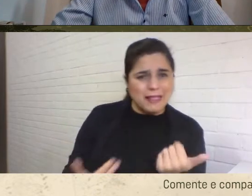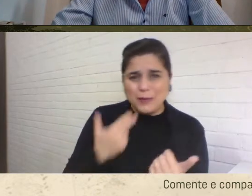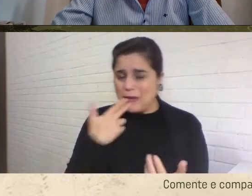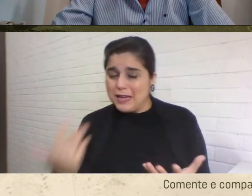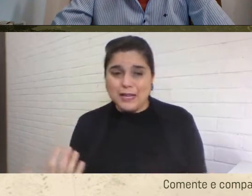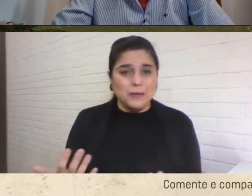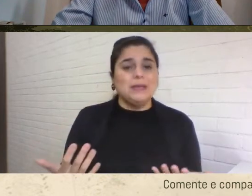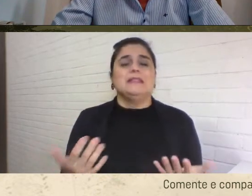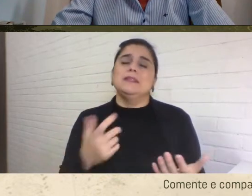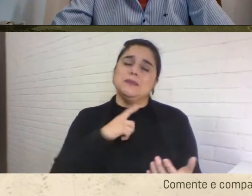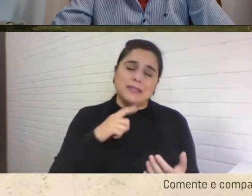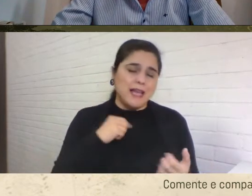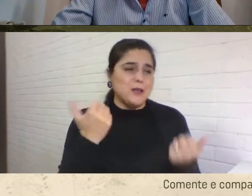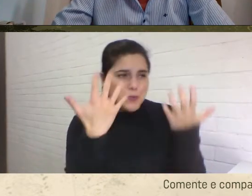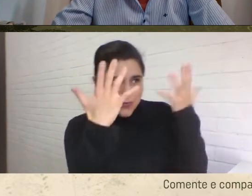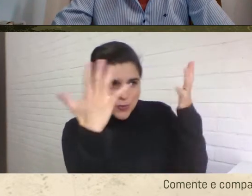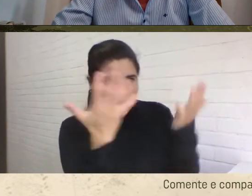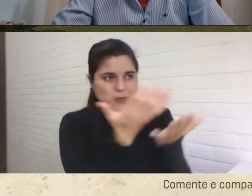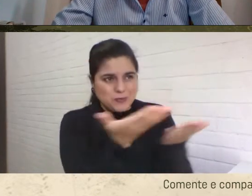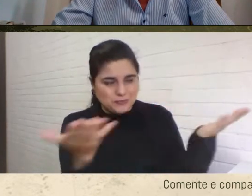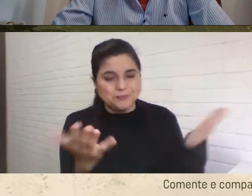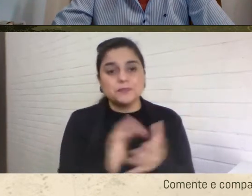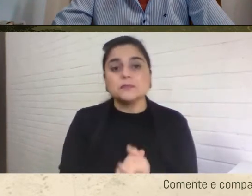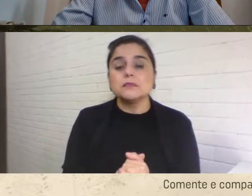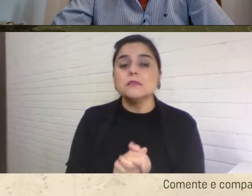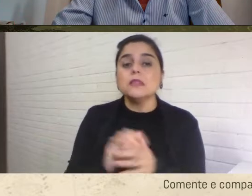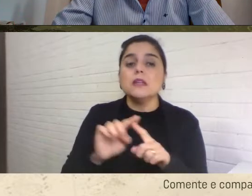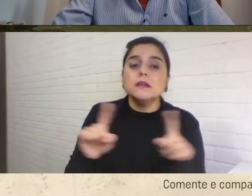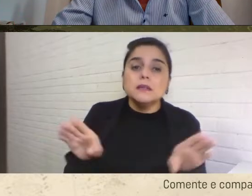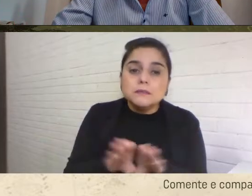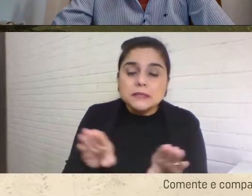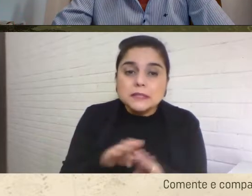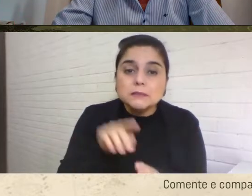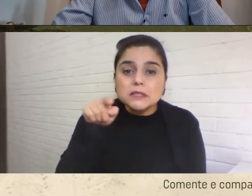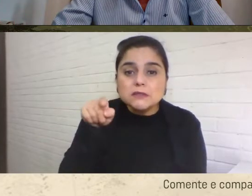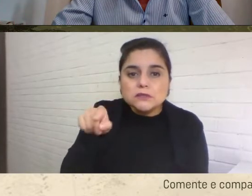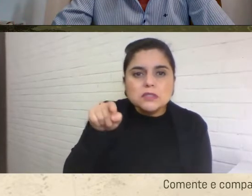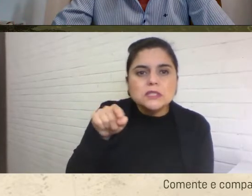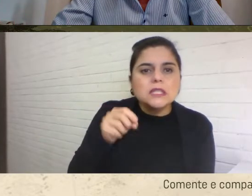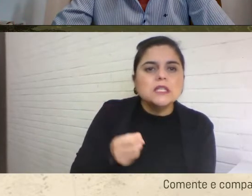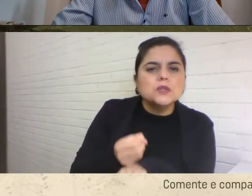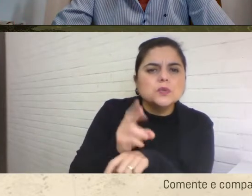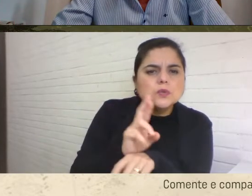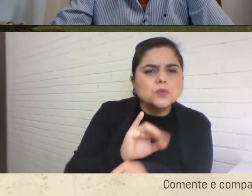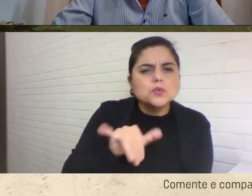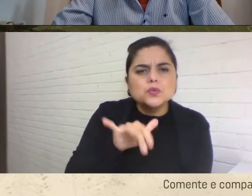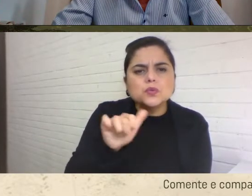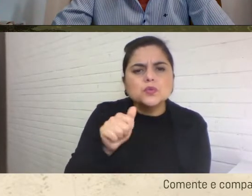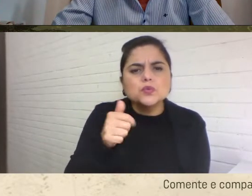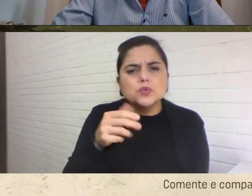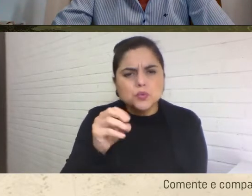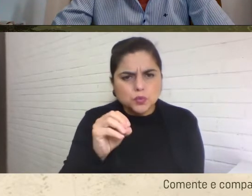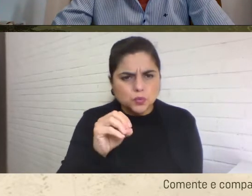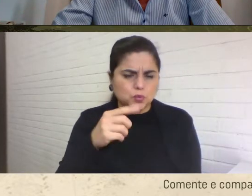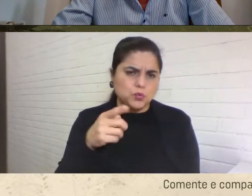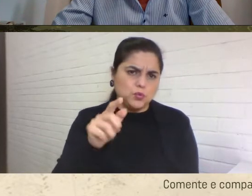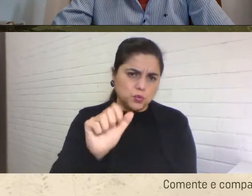mas também a maneira como, doutor João, então, a gente tem